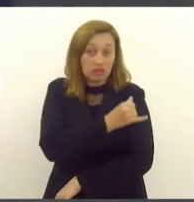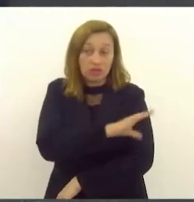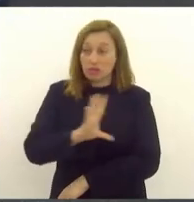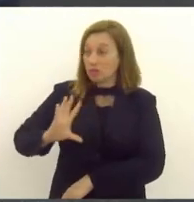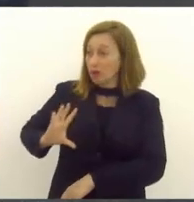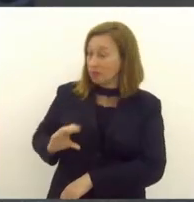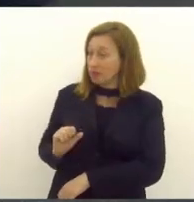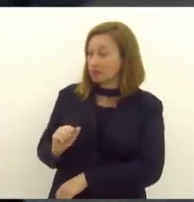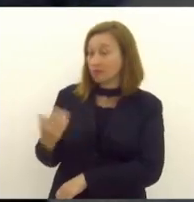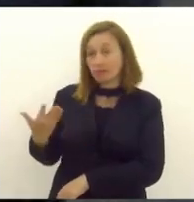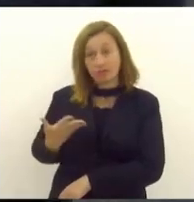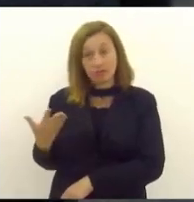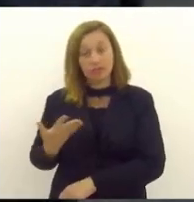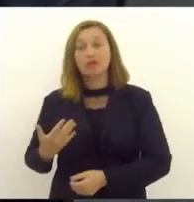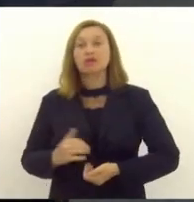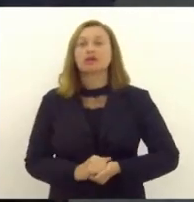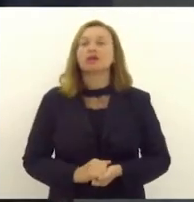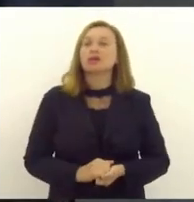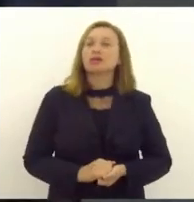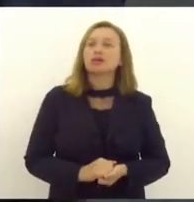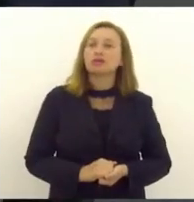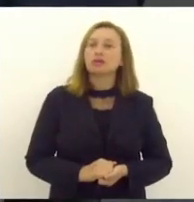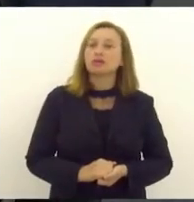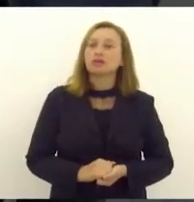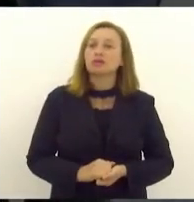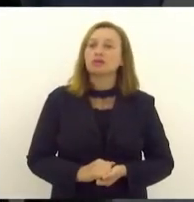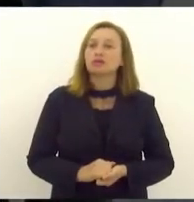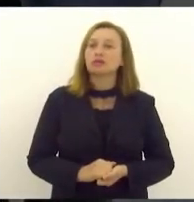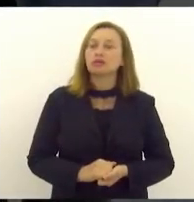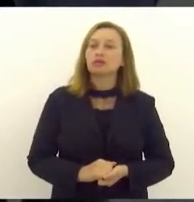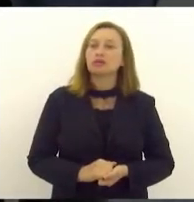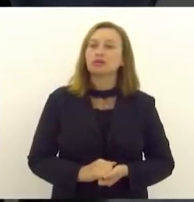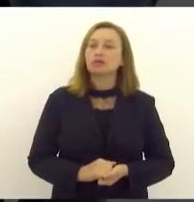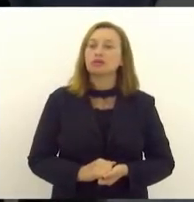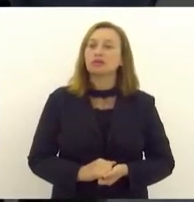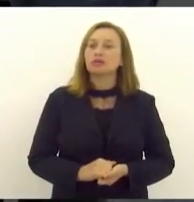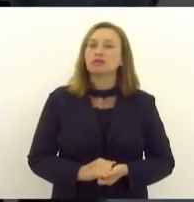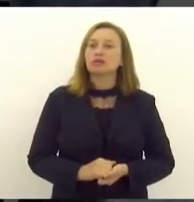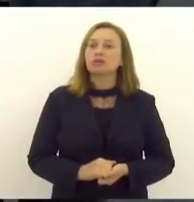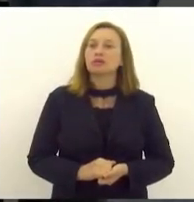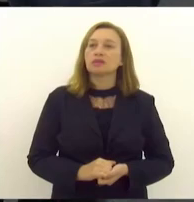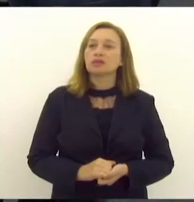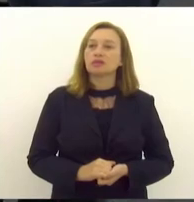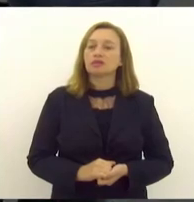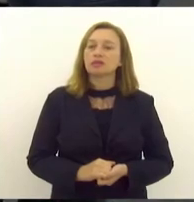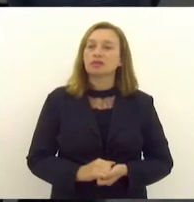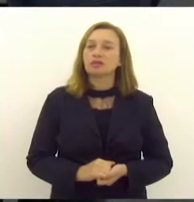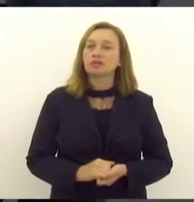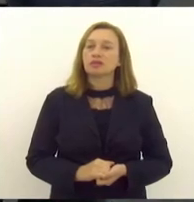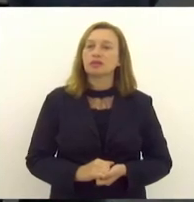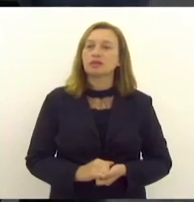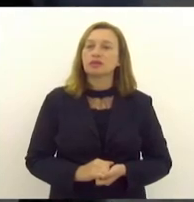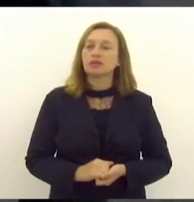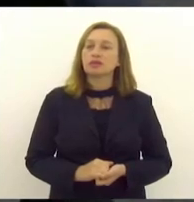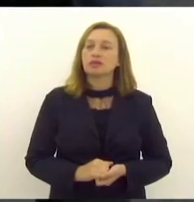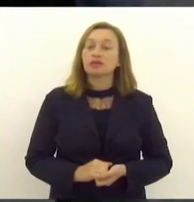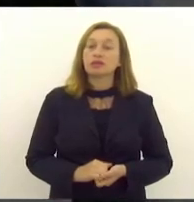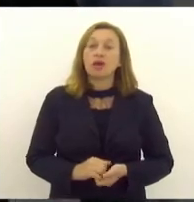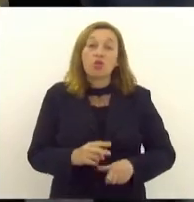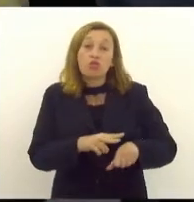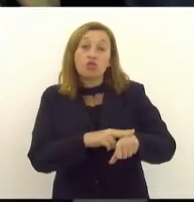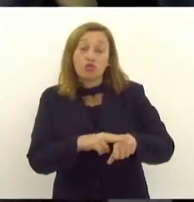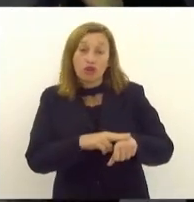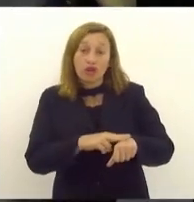que o maior ativo que esse estado tem justamente é um ativo verde é o Eco turismo